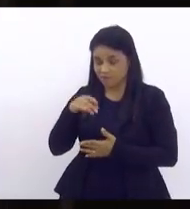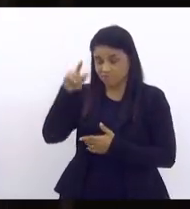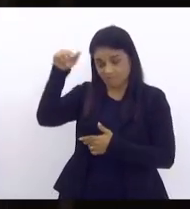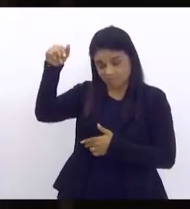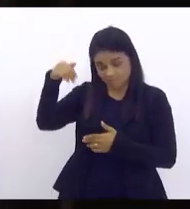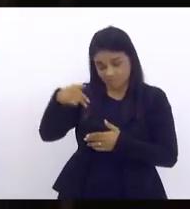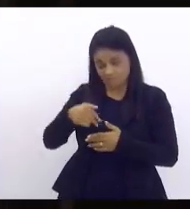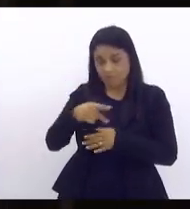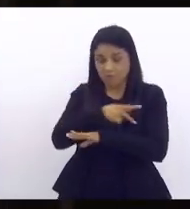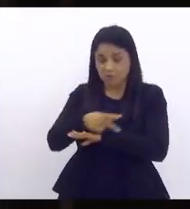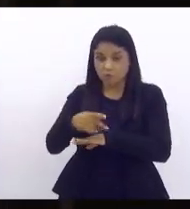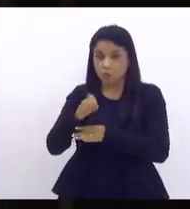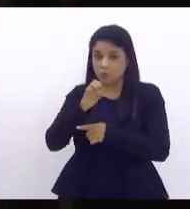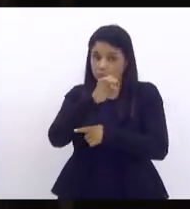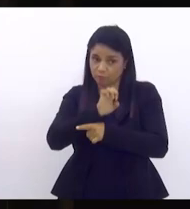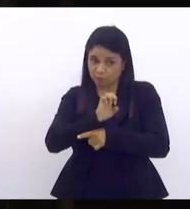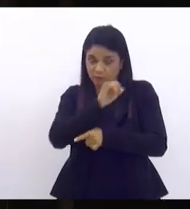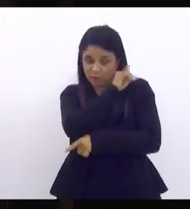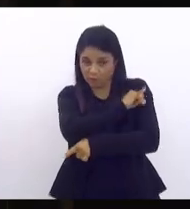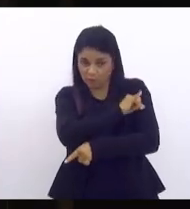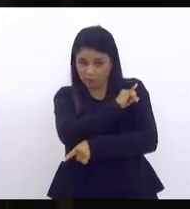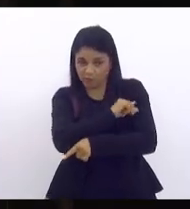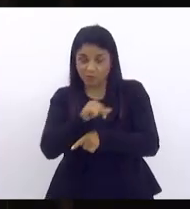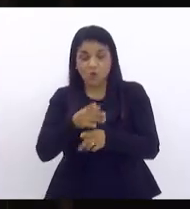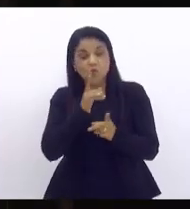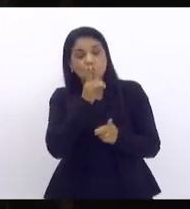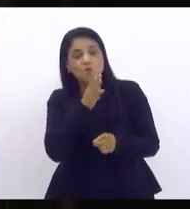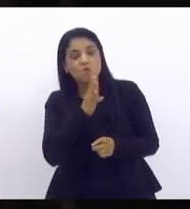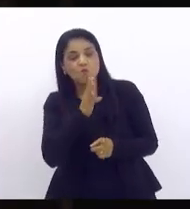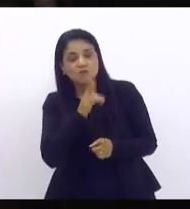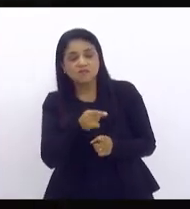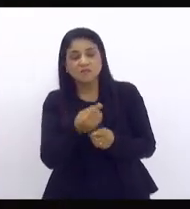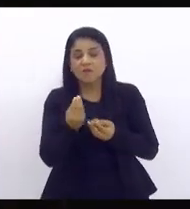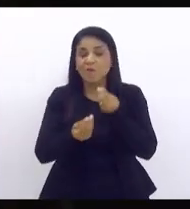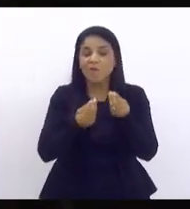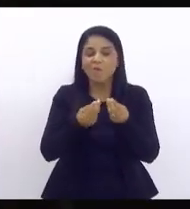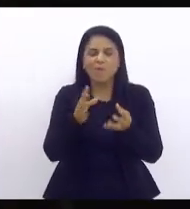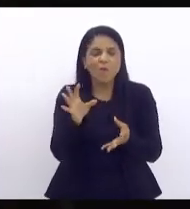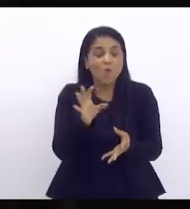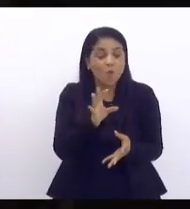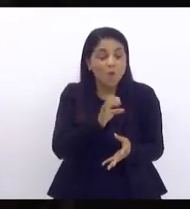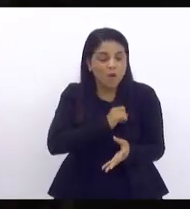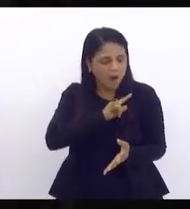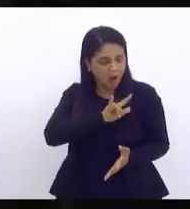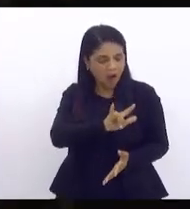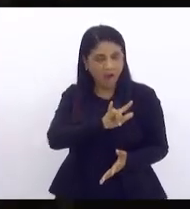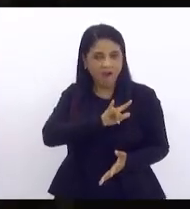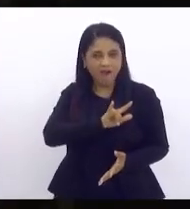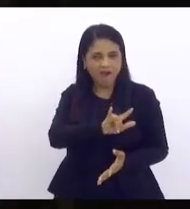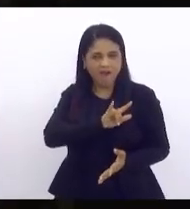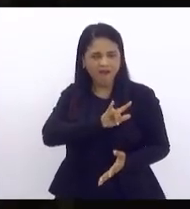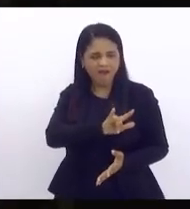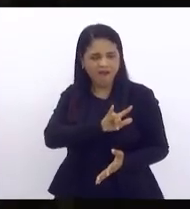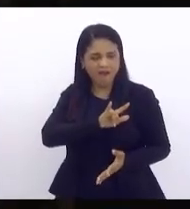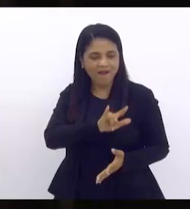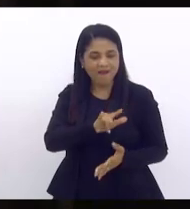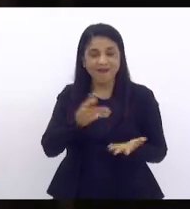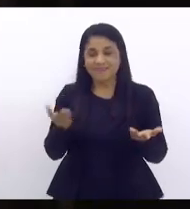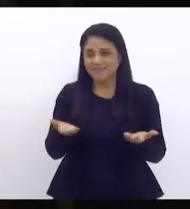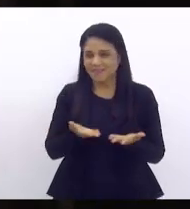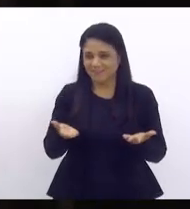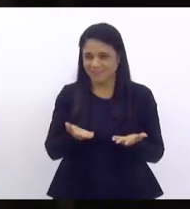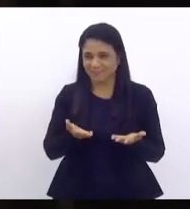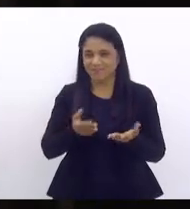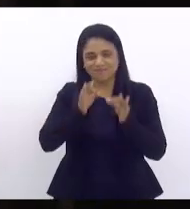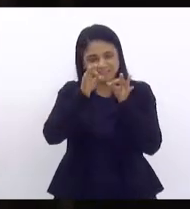vir para o Rio de Janeiro e eu conhecer a Gorete, como eu amo a Gorete, até hoje eu tenho